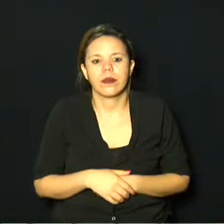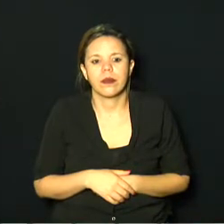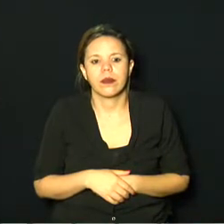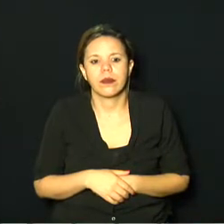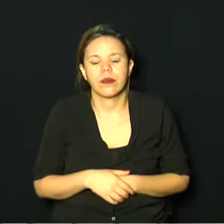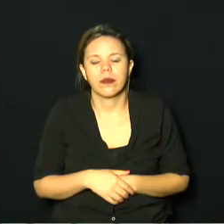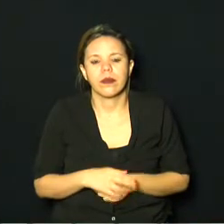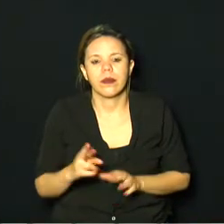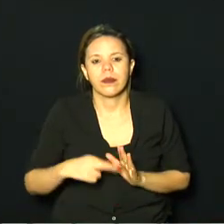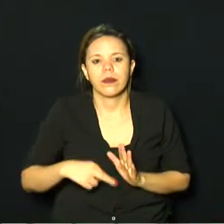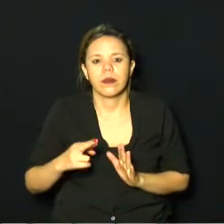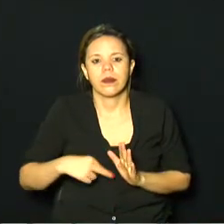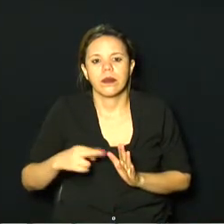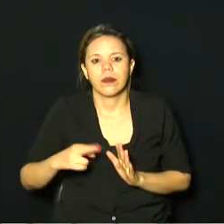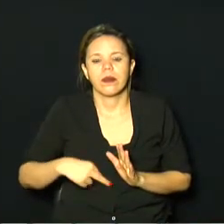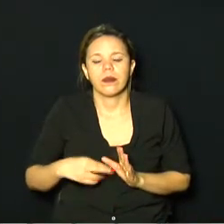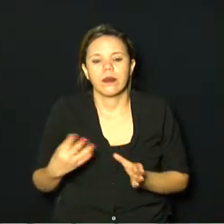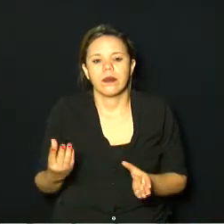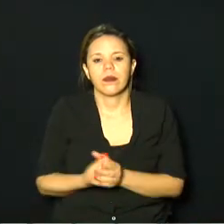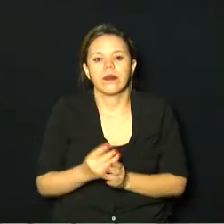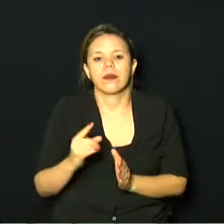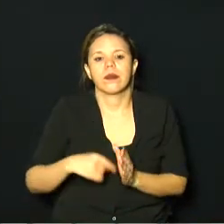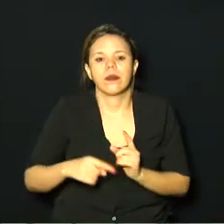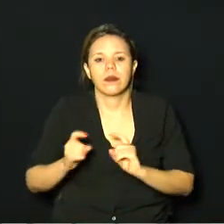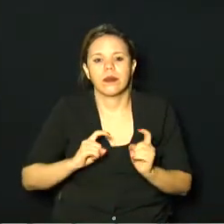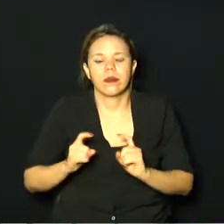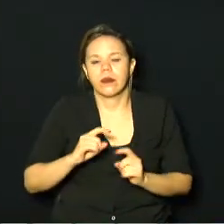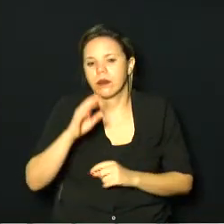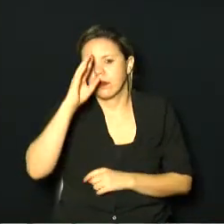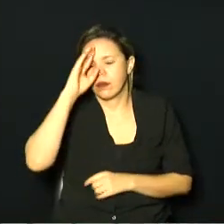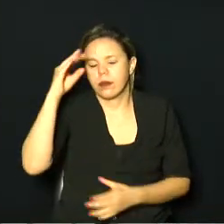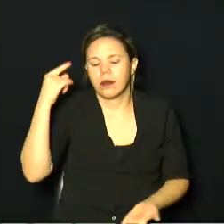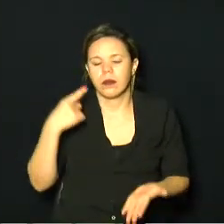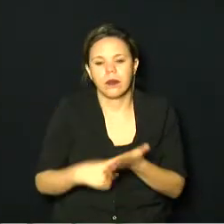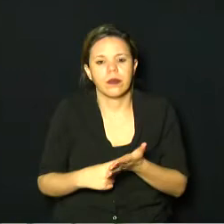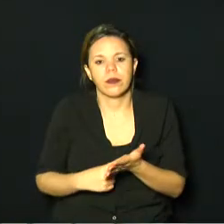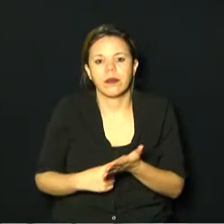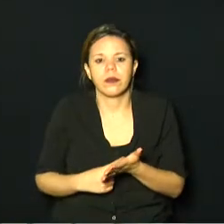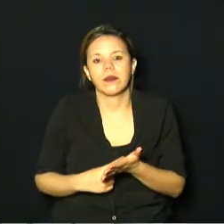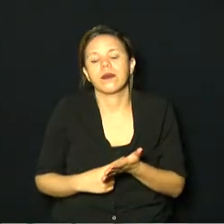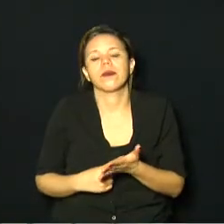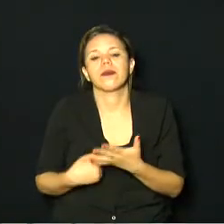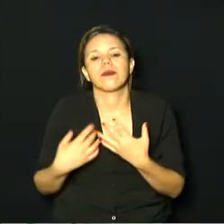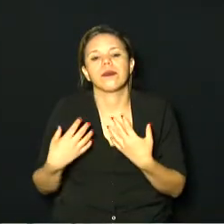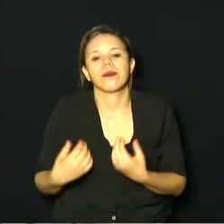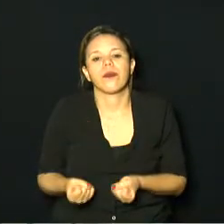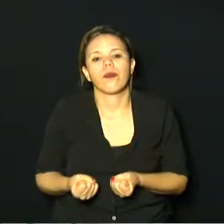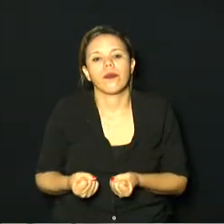esses relatórios, das reuniões, principalmente, dos compromissos, principalmente assumidos,